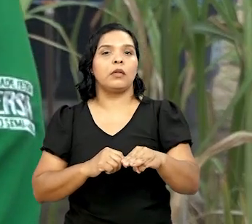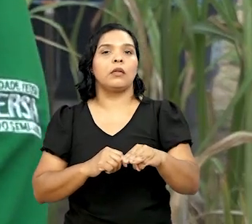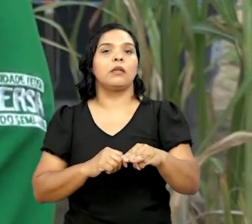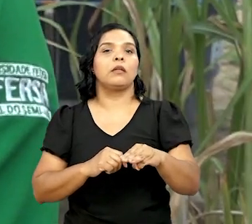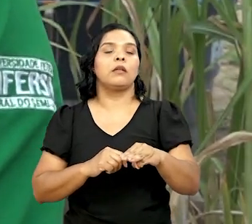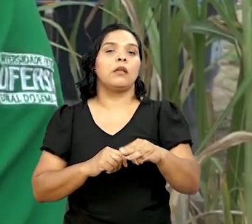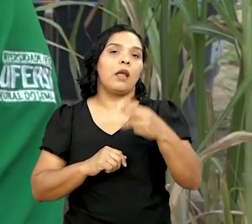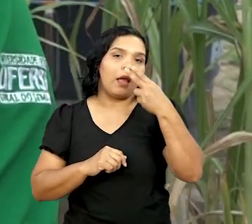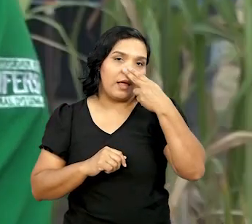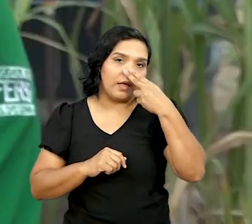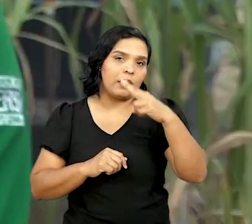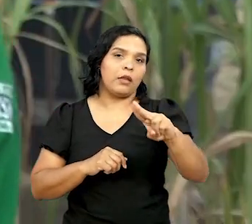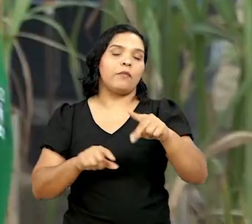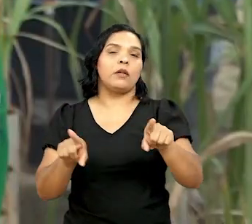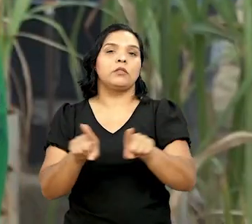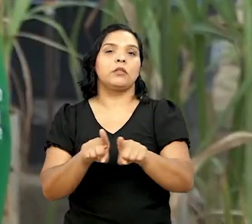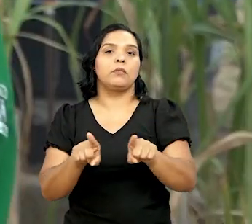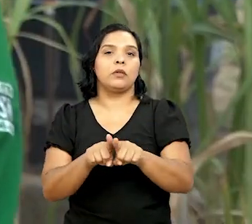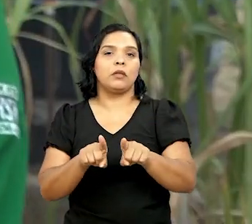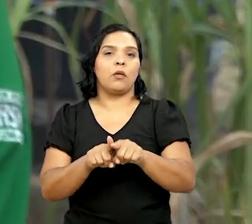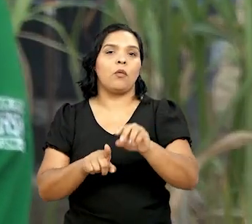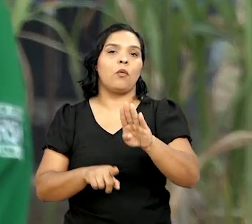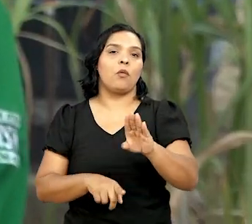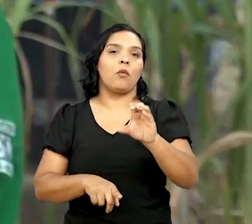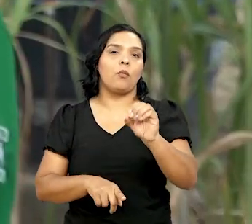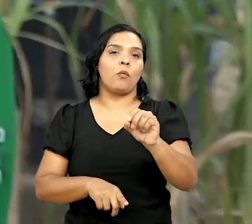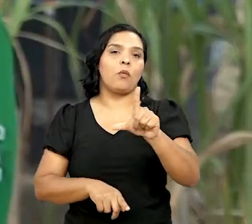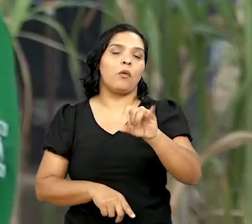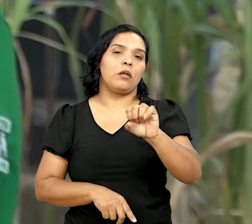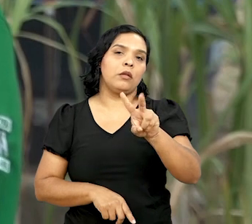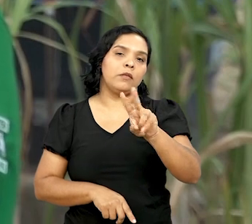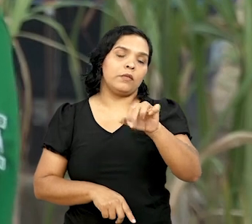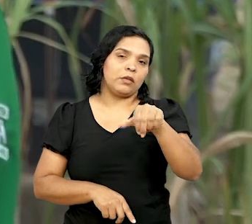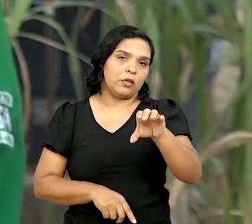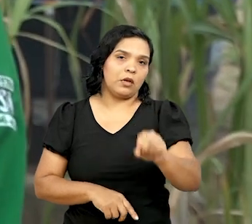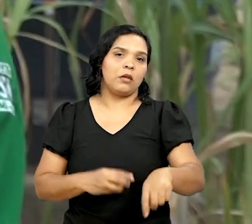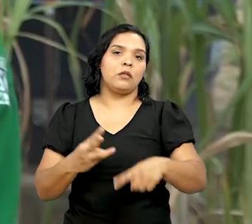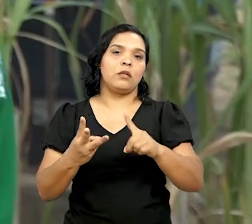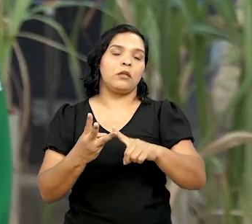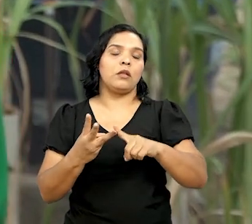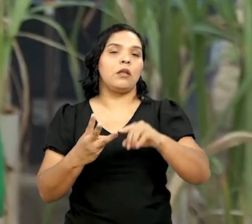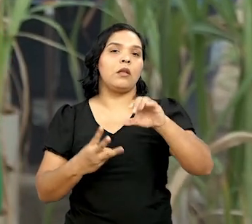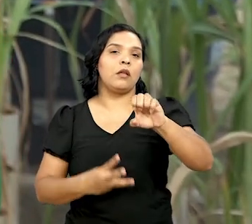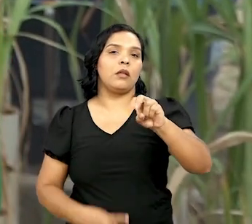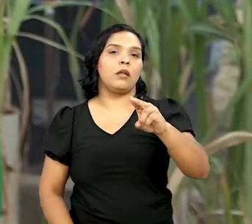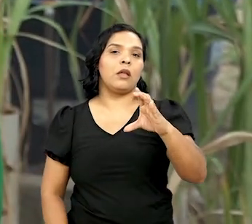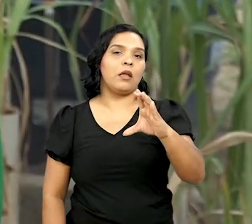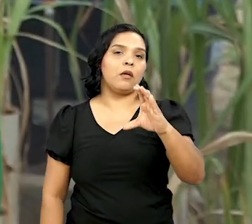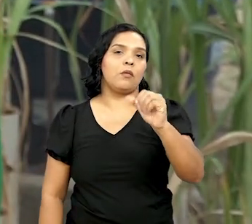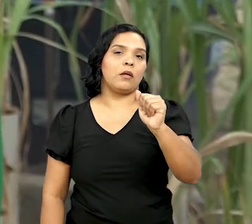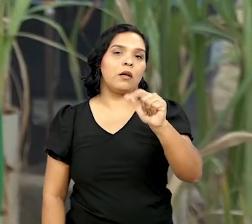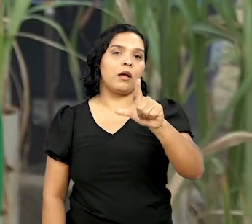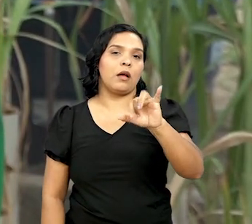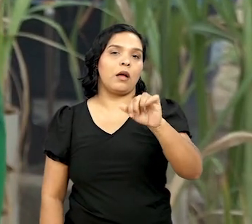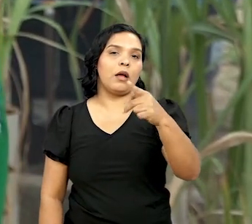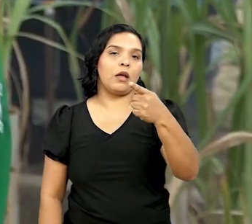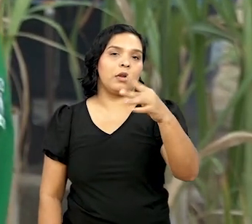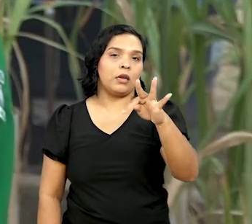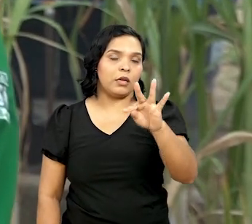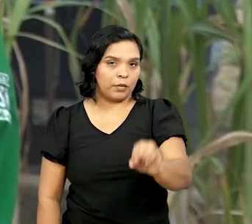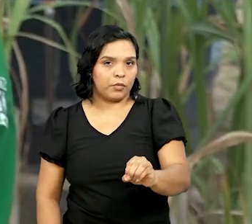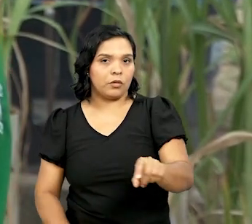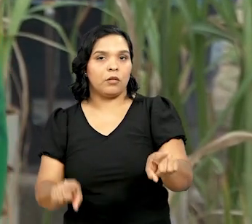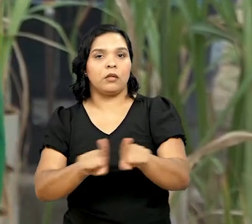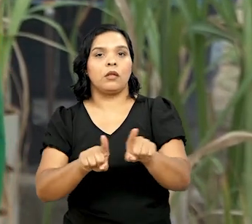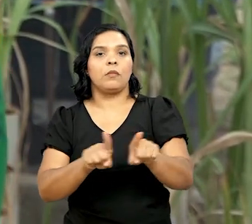variedade do capim-elefante. Nós temos também o sorgo boliviano e também o eucalipto. E por último, nós temos também uma outra demanda que seria